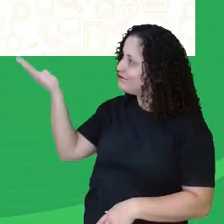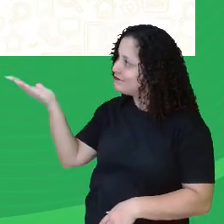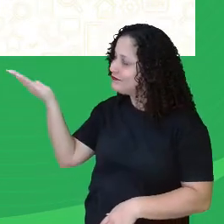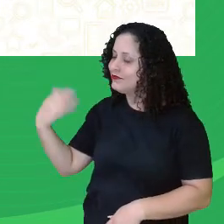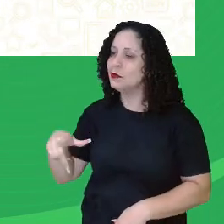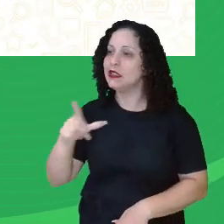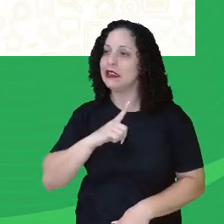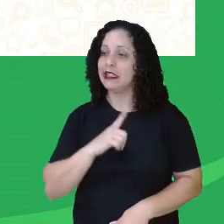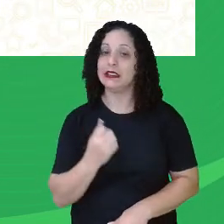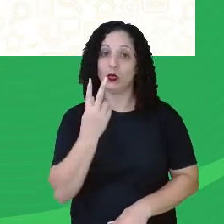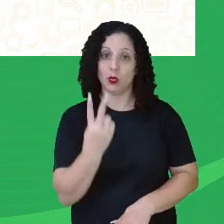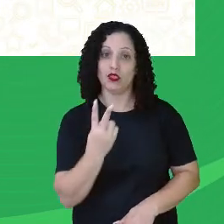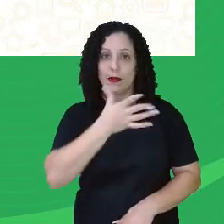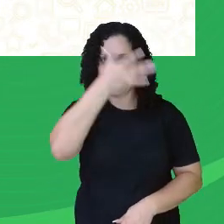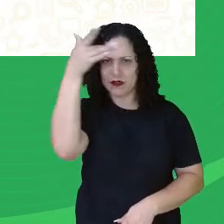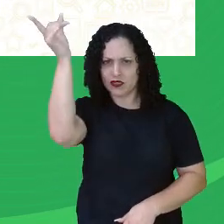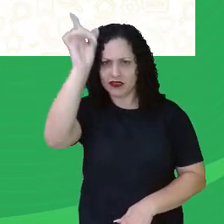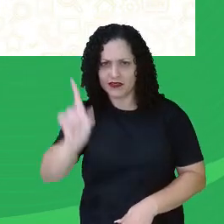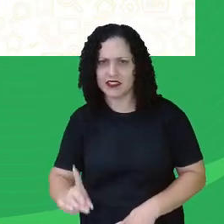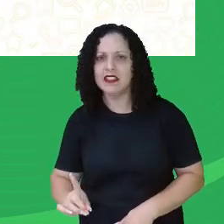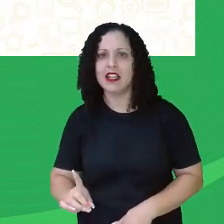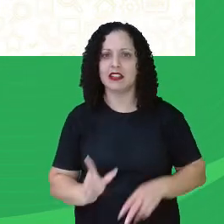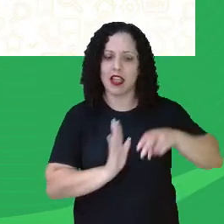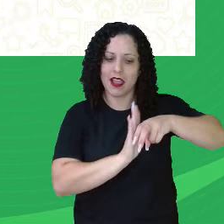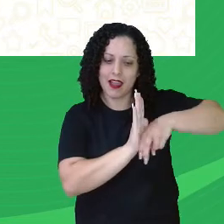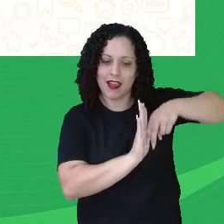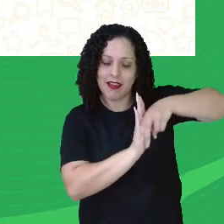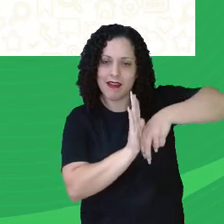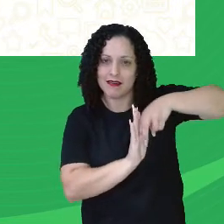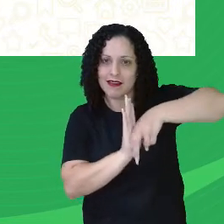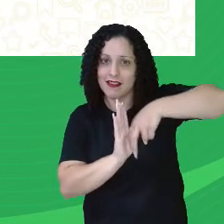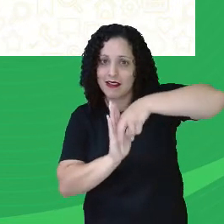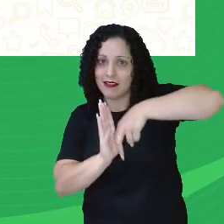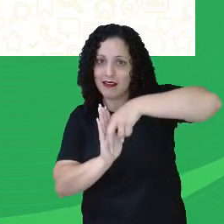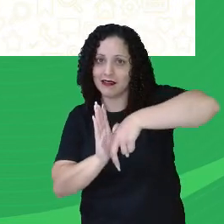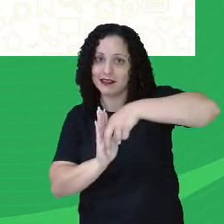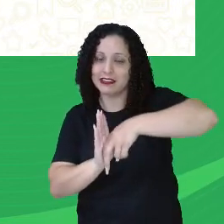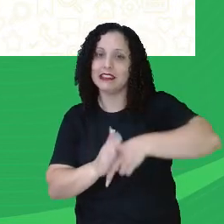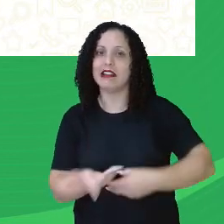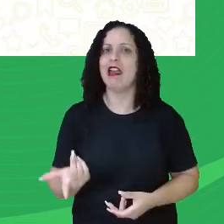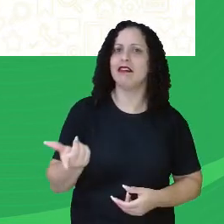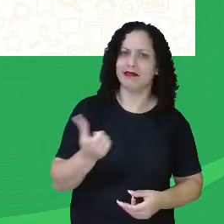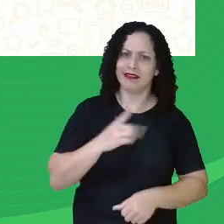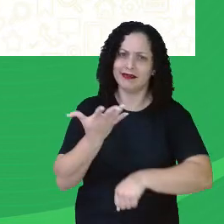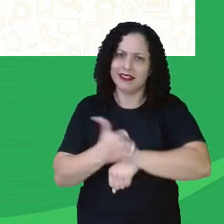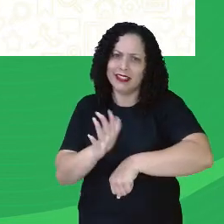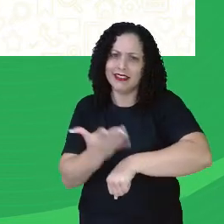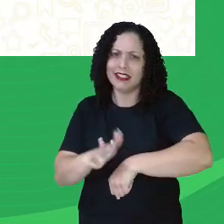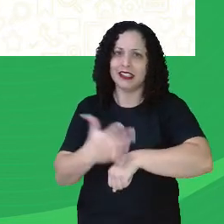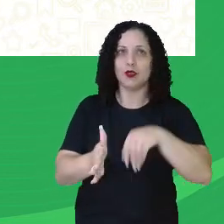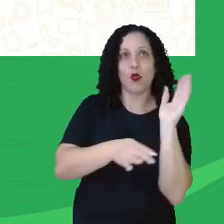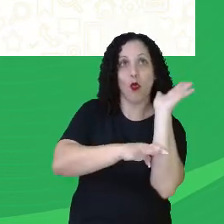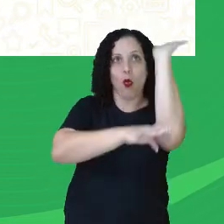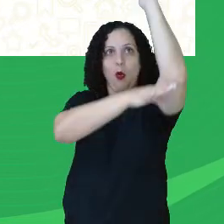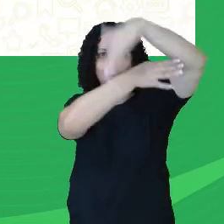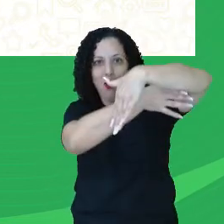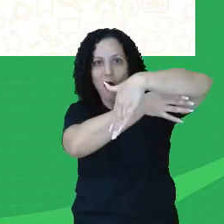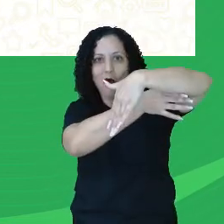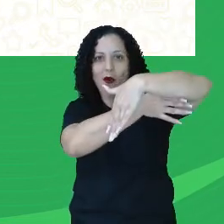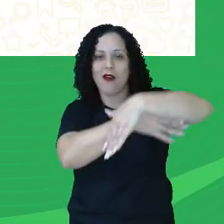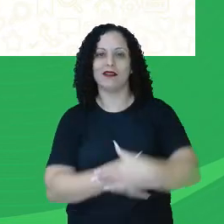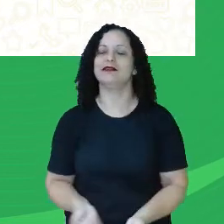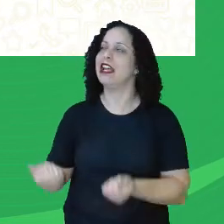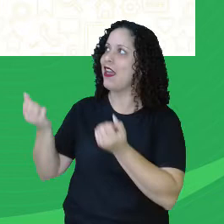duas pessoas, usuárias de cadeira de roda, praticando aí o basquete. Não é? Então, a esse tipo